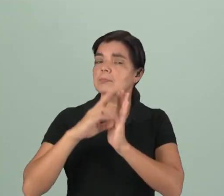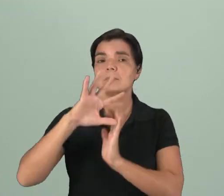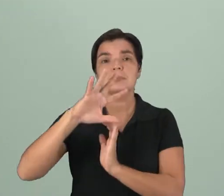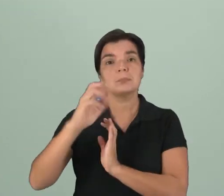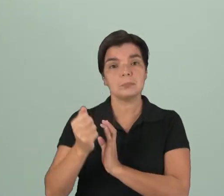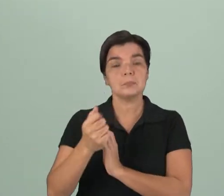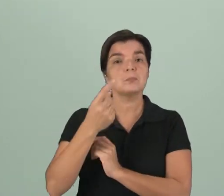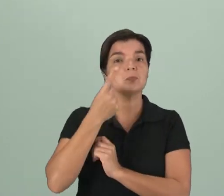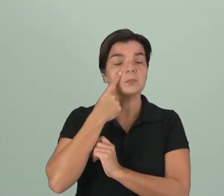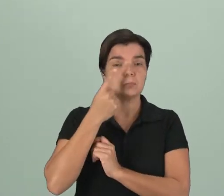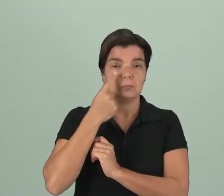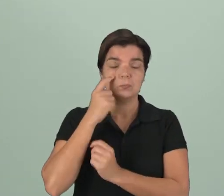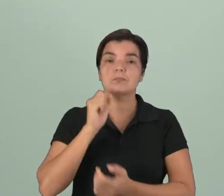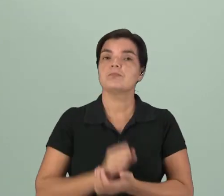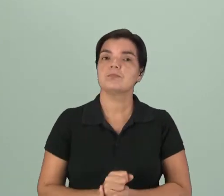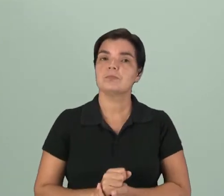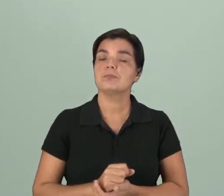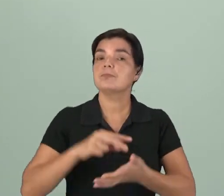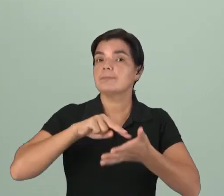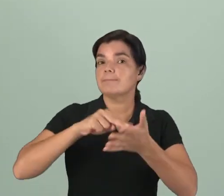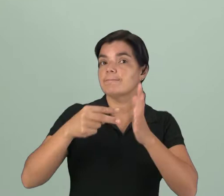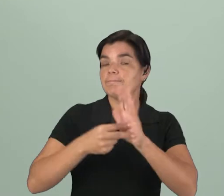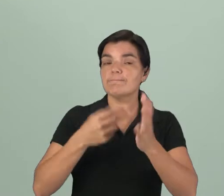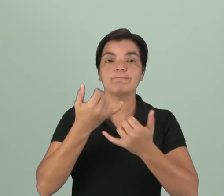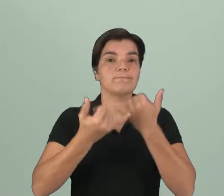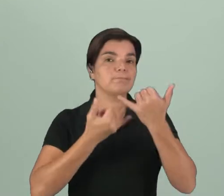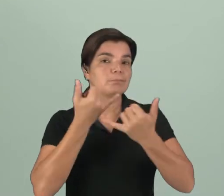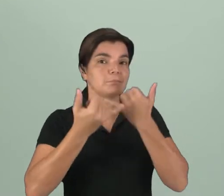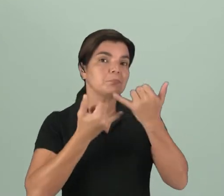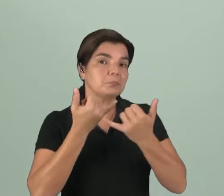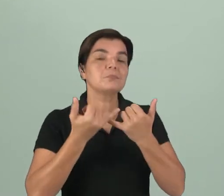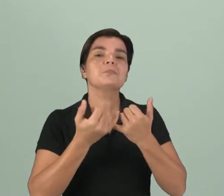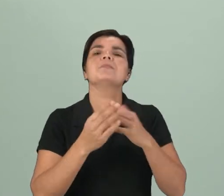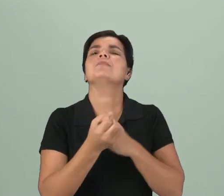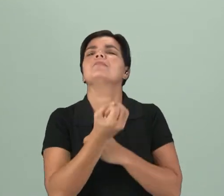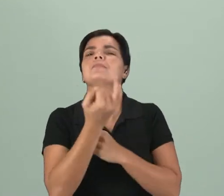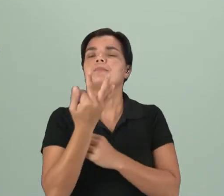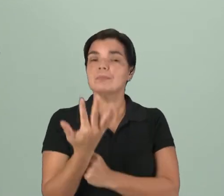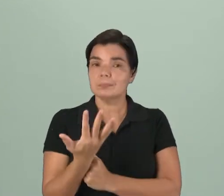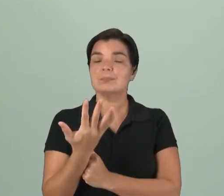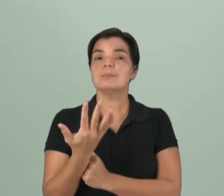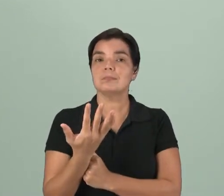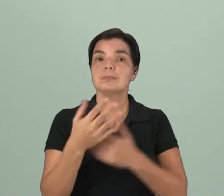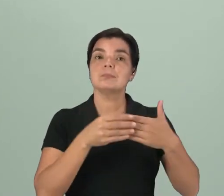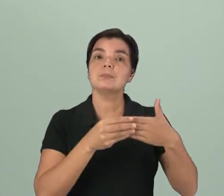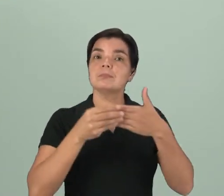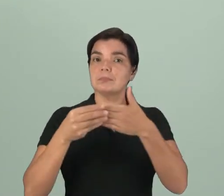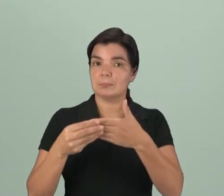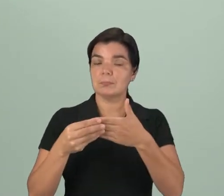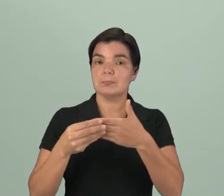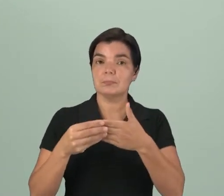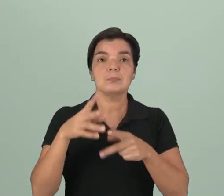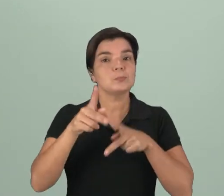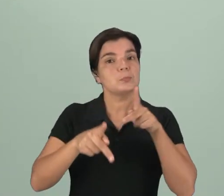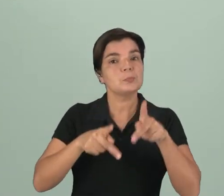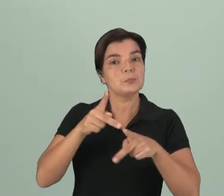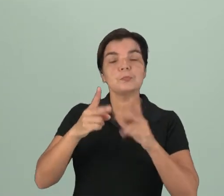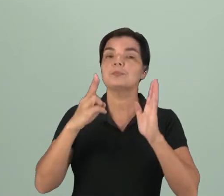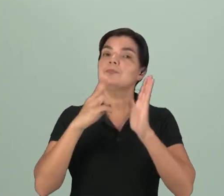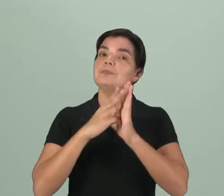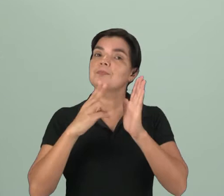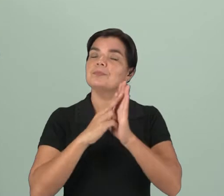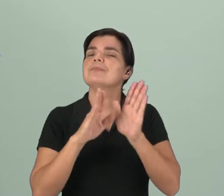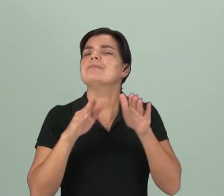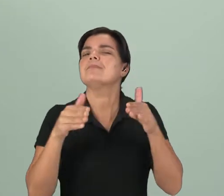né? Então a gente vai ver um pouquinho sobre o que são jogos, brincadeiras, quais foram trazidas pelos povos indígenas,